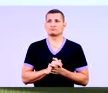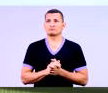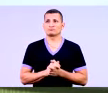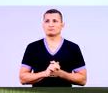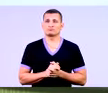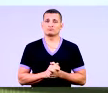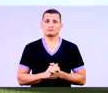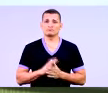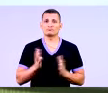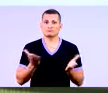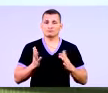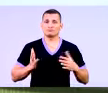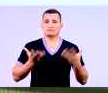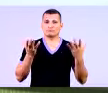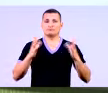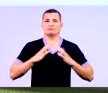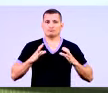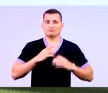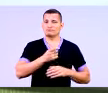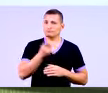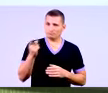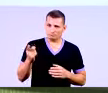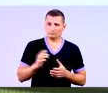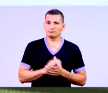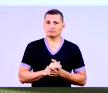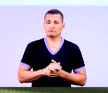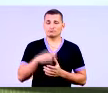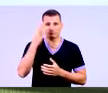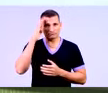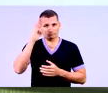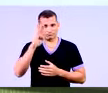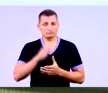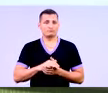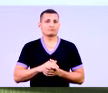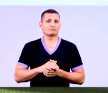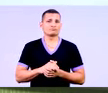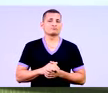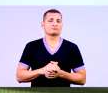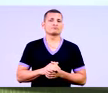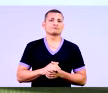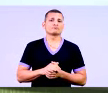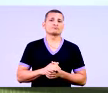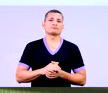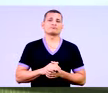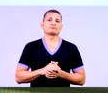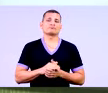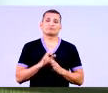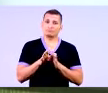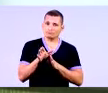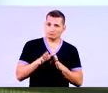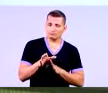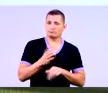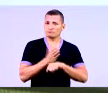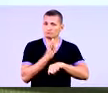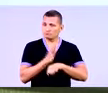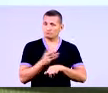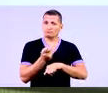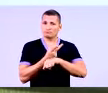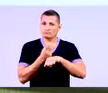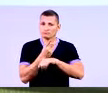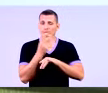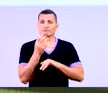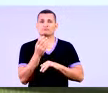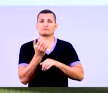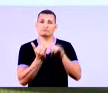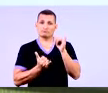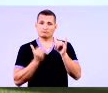da cidade hoje mas principalmente voltar a frisar prática a gente procura em exercício na internet nós vamos começar a